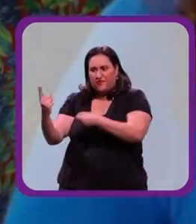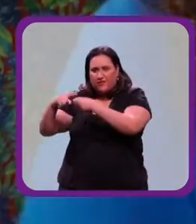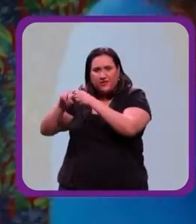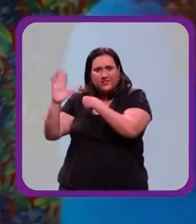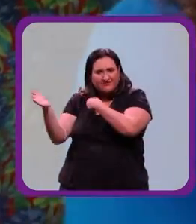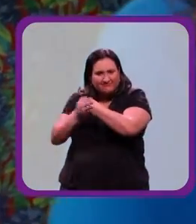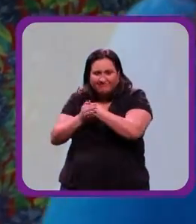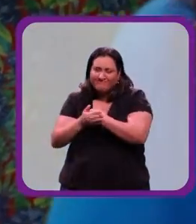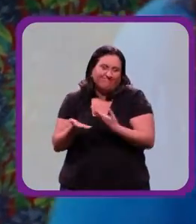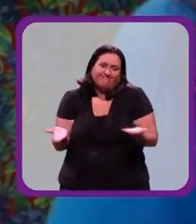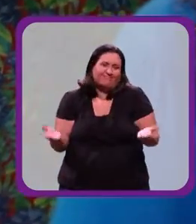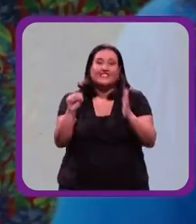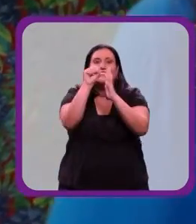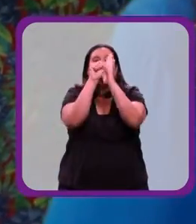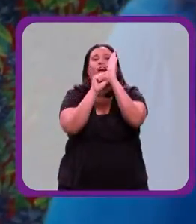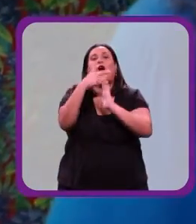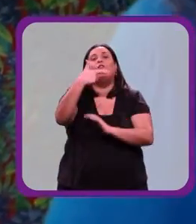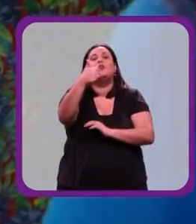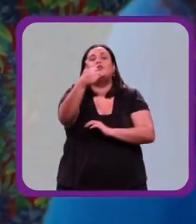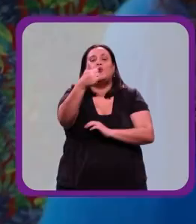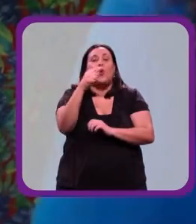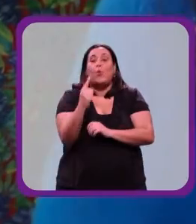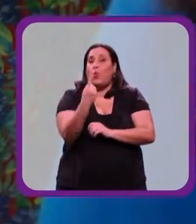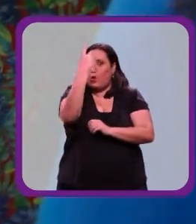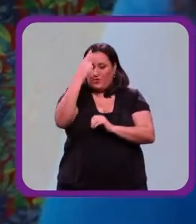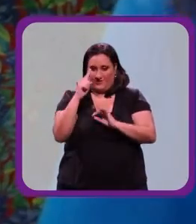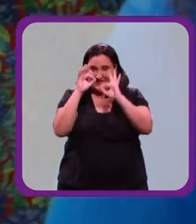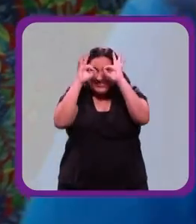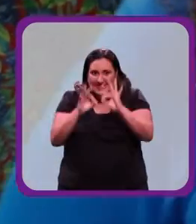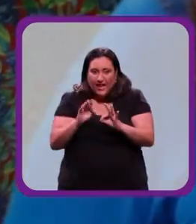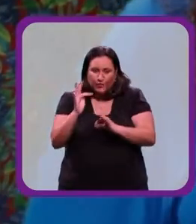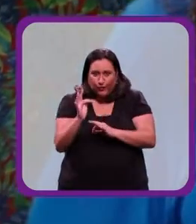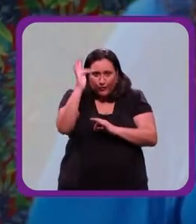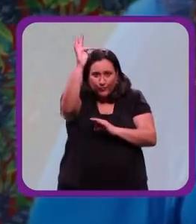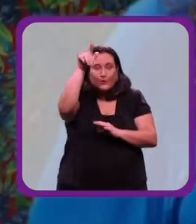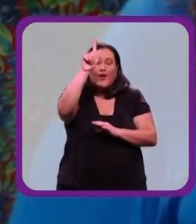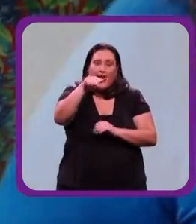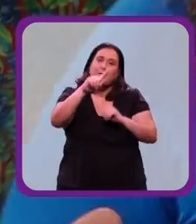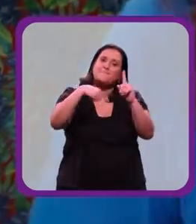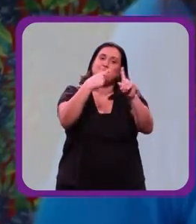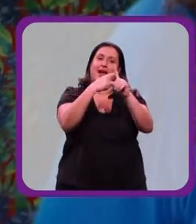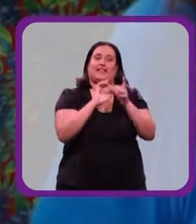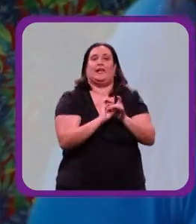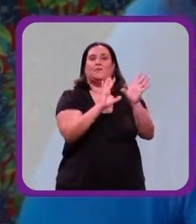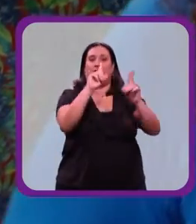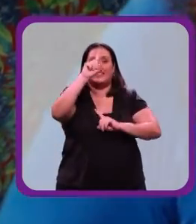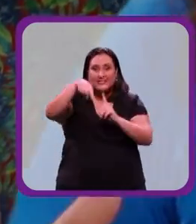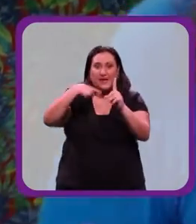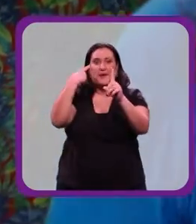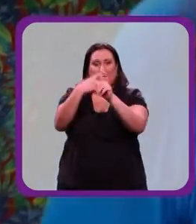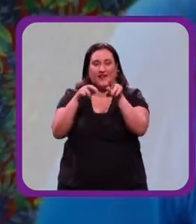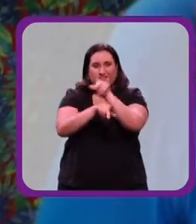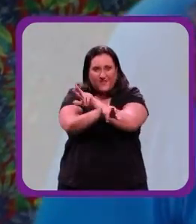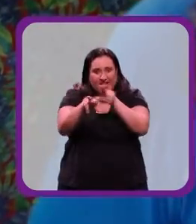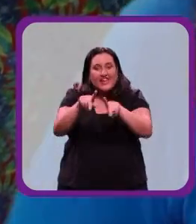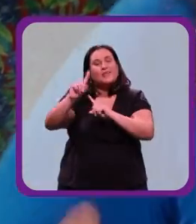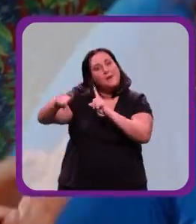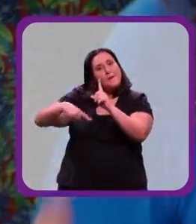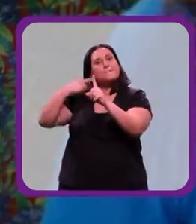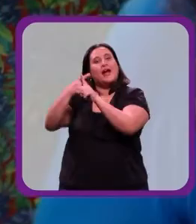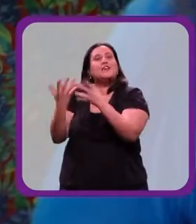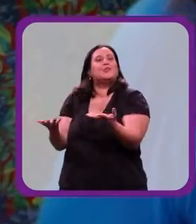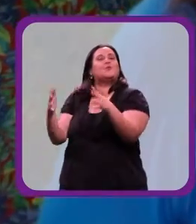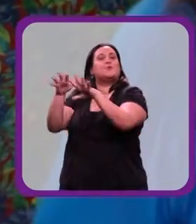os LGBTs voltarão para o armário. No século XXI, o único caminho para a civilização é mais democracia, mais